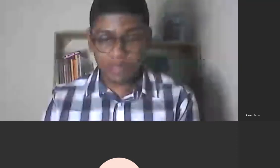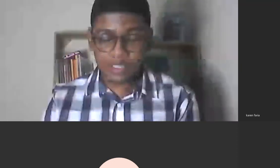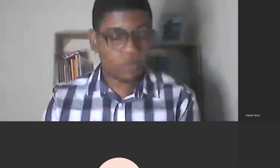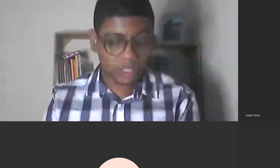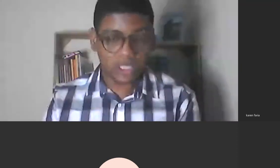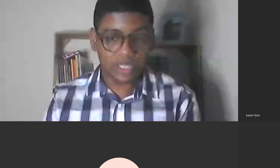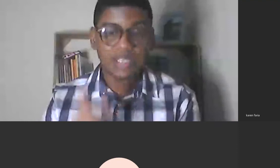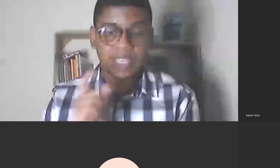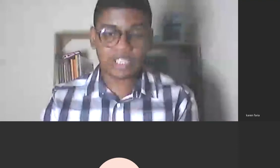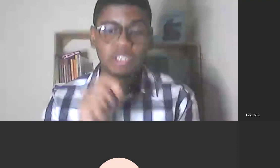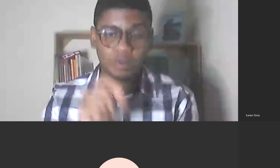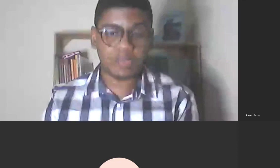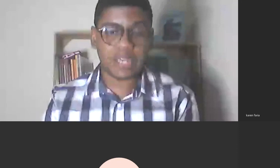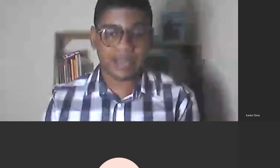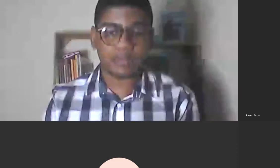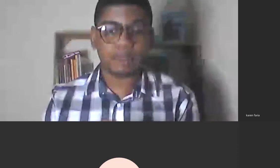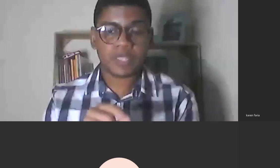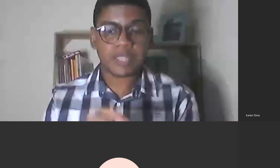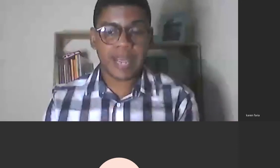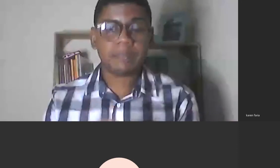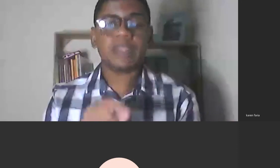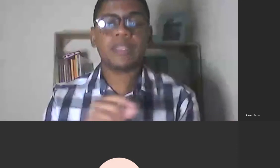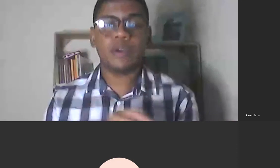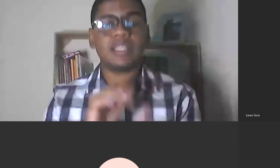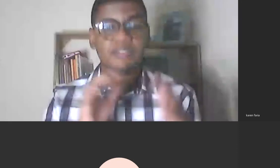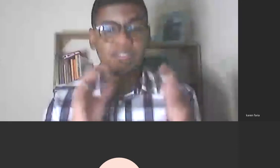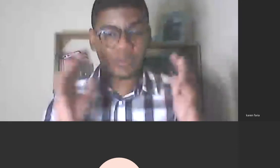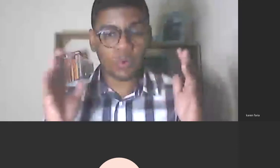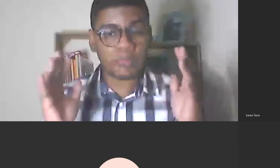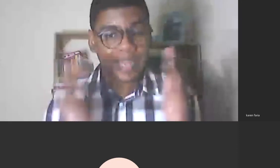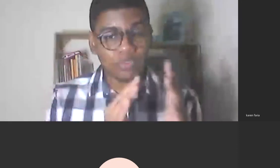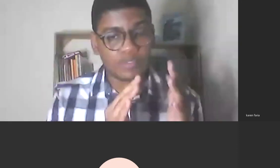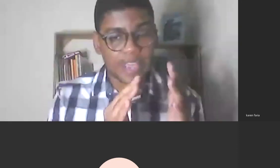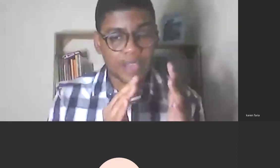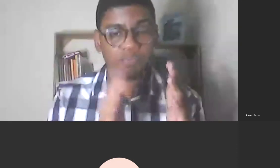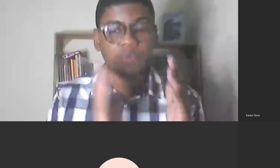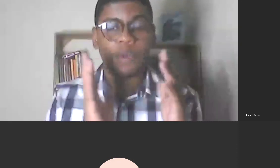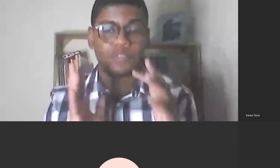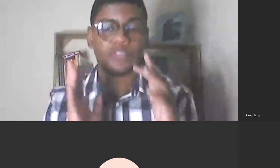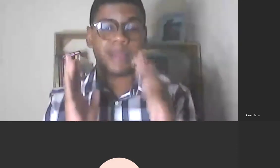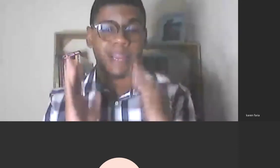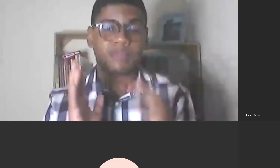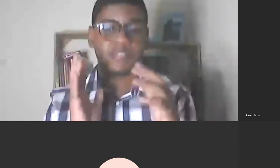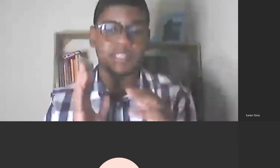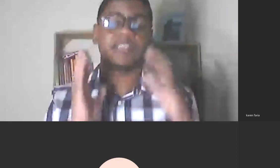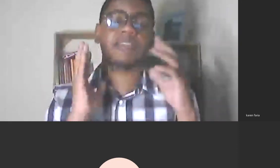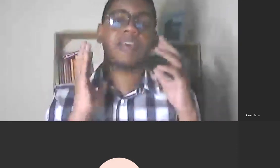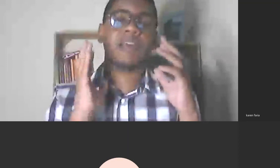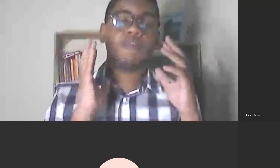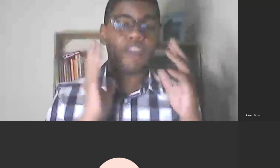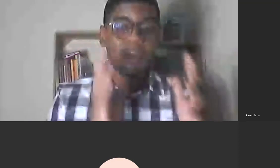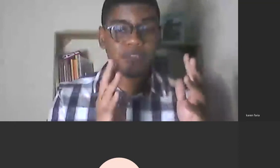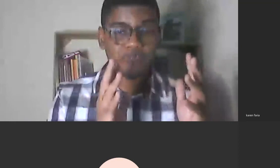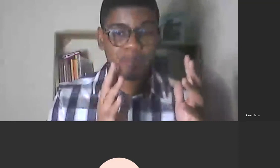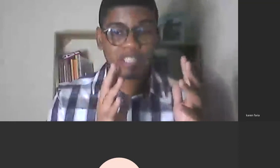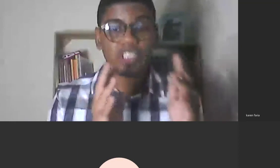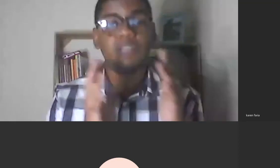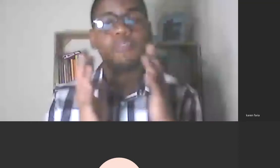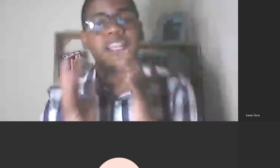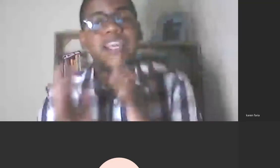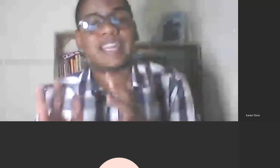e saúde, que a gente tinha combinado. Tá? Então, eu vou tentar fazer um compilado dos verbos, porque eu preciso trabalhar com vocês